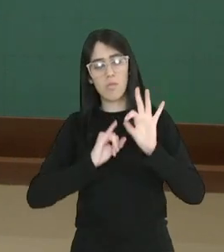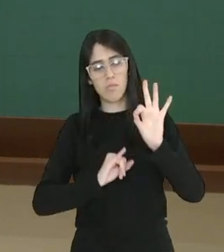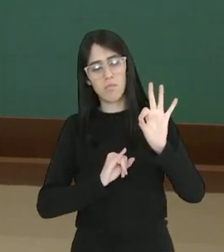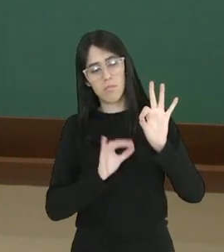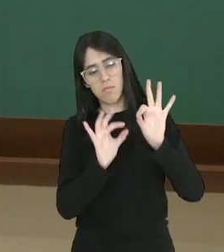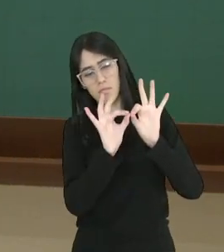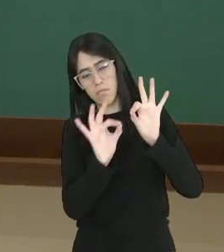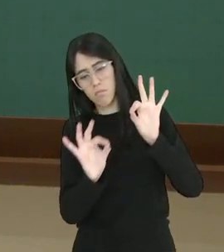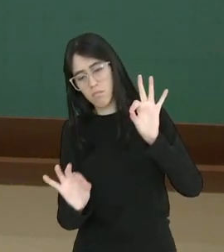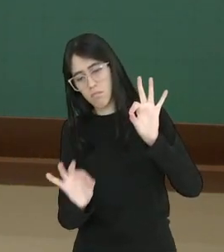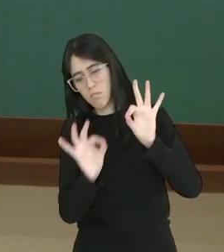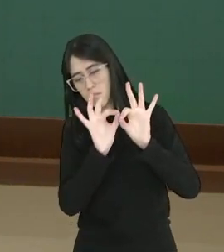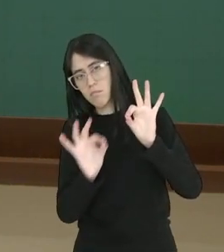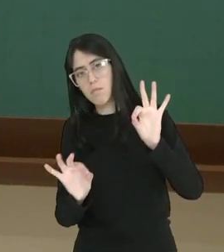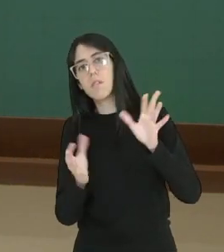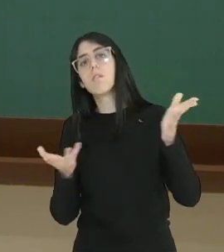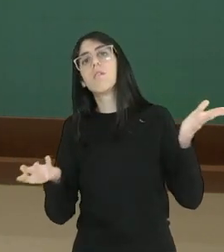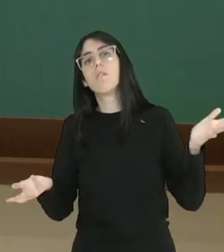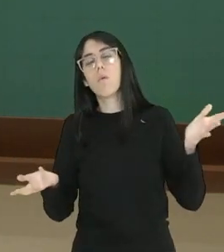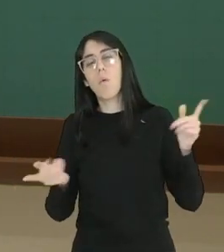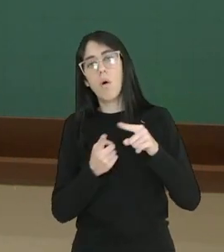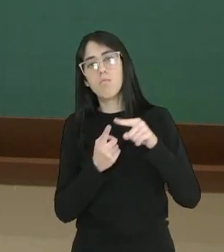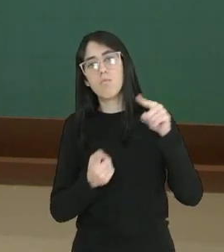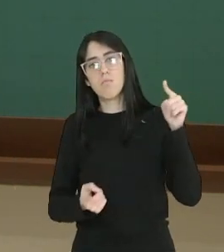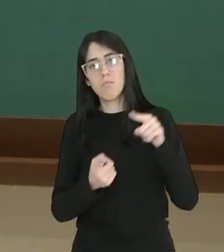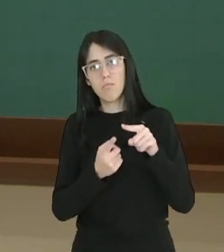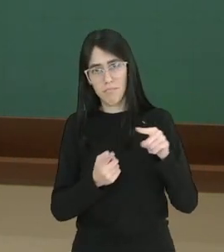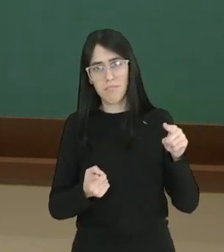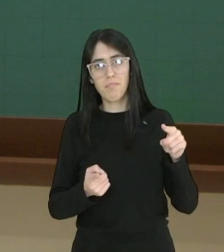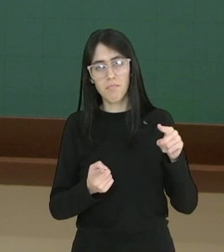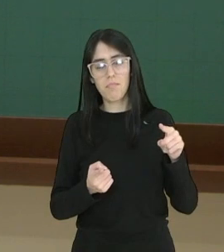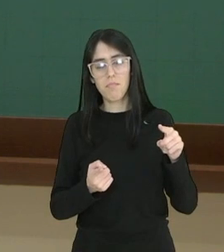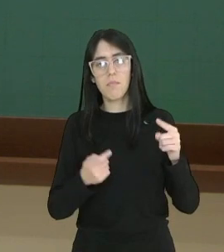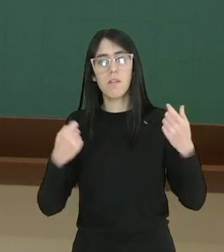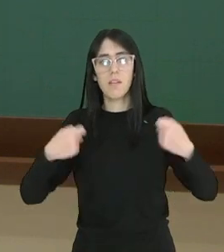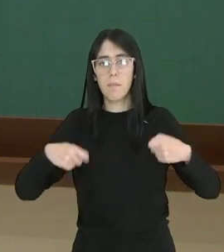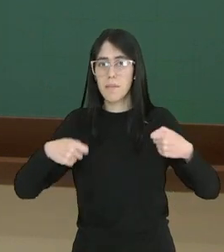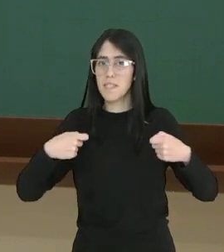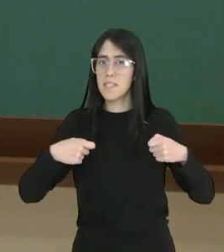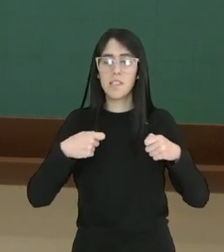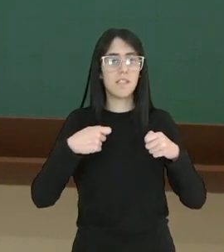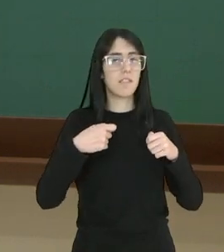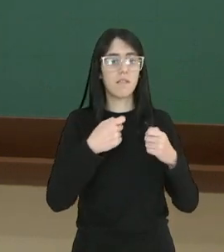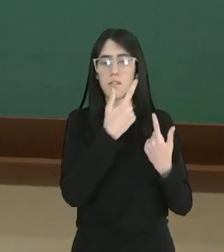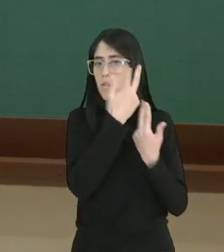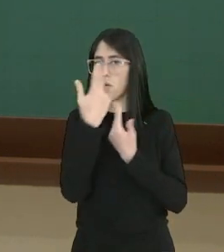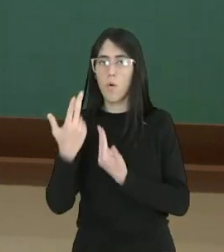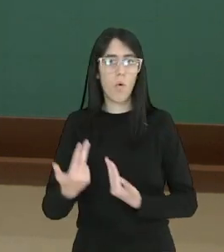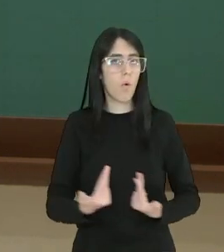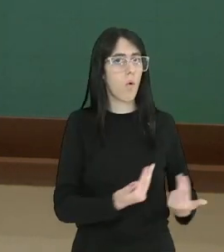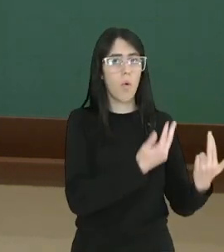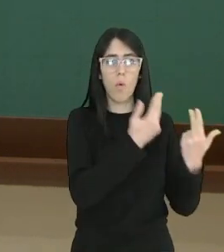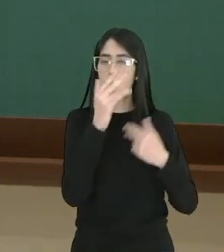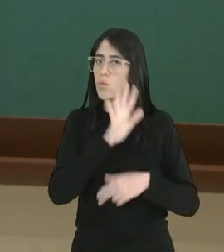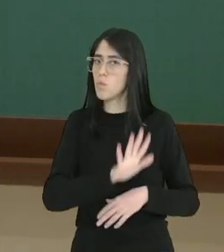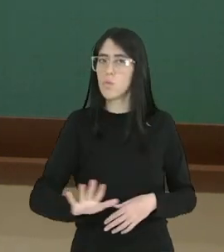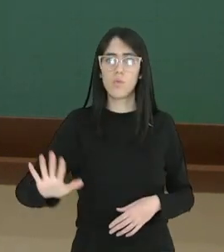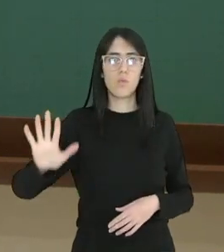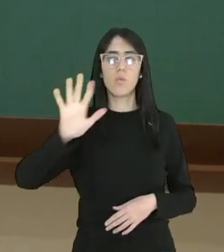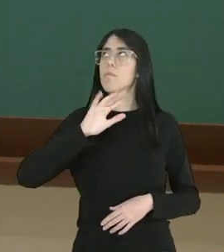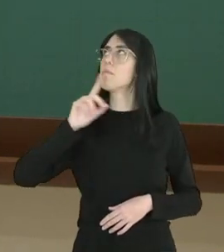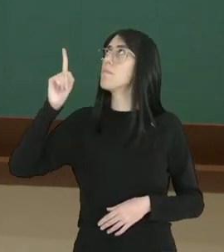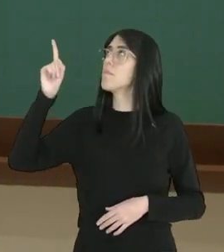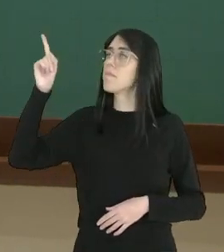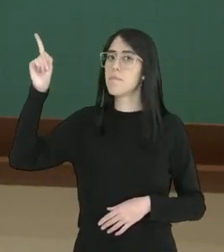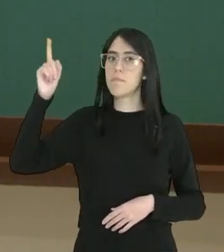onde eu tinha identificado, onde eu tinha indicado antes. Tem que ter a mesma distância dessa